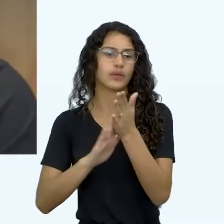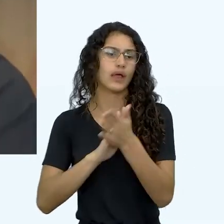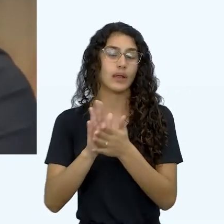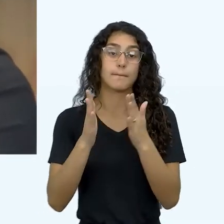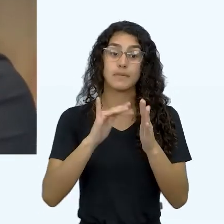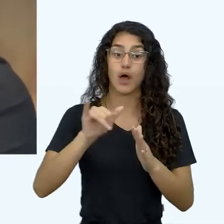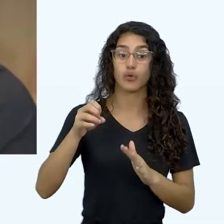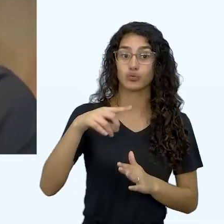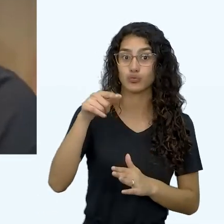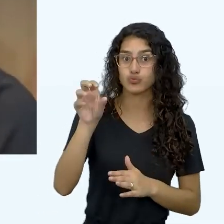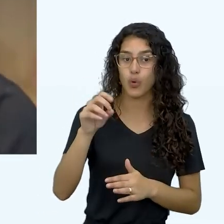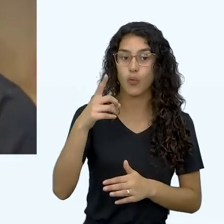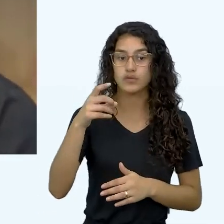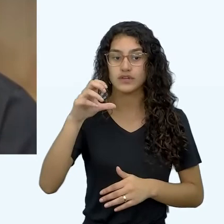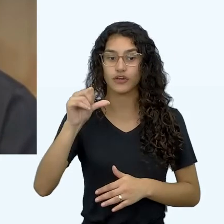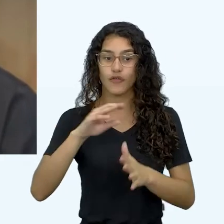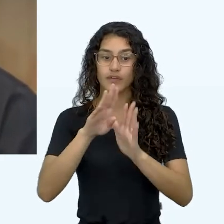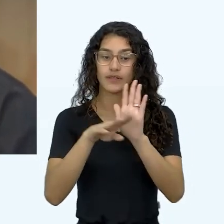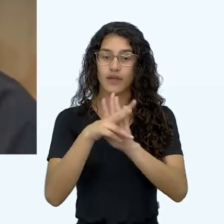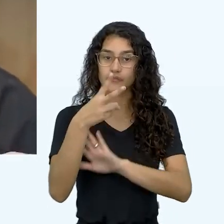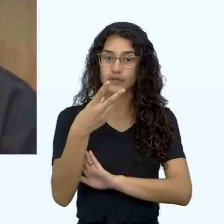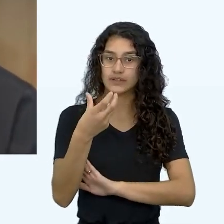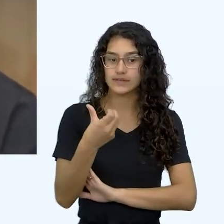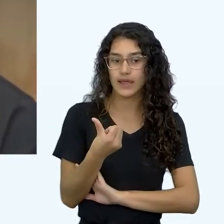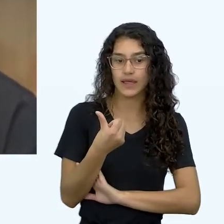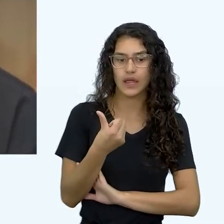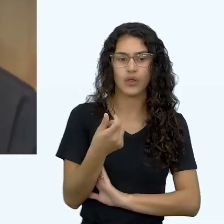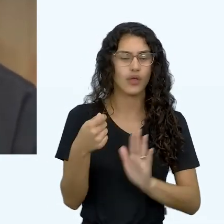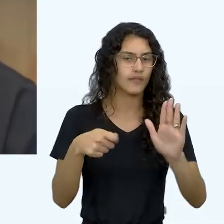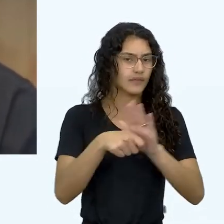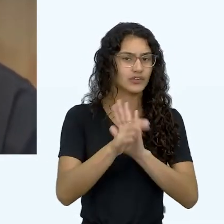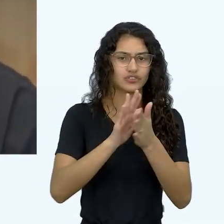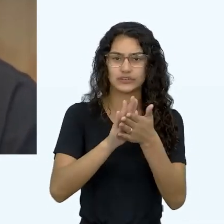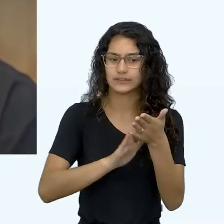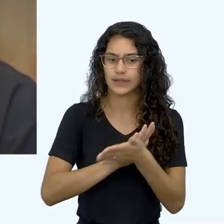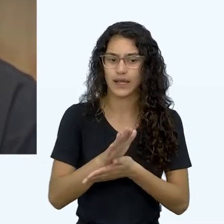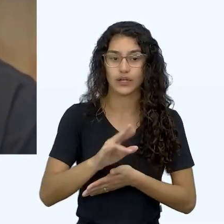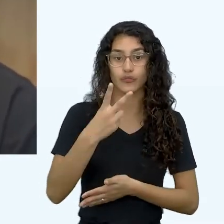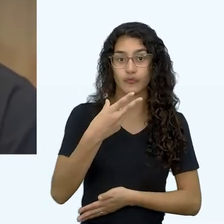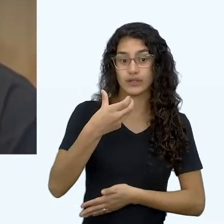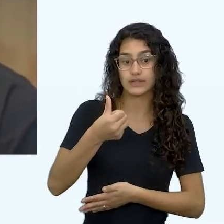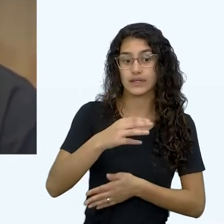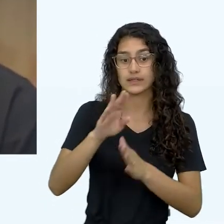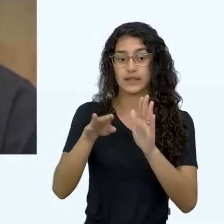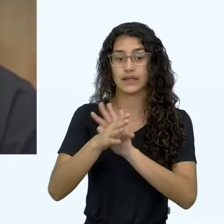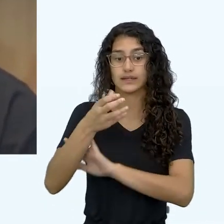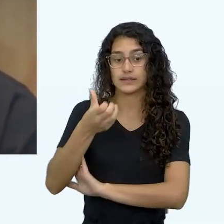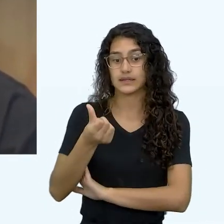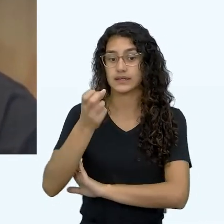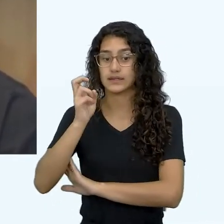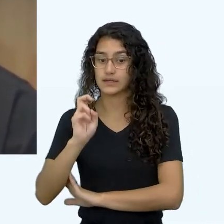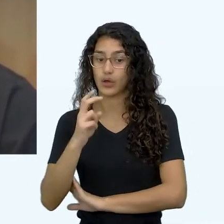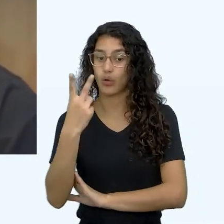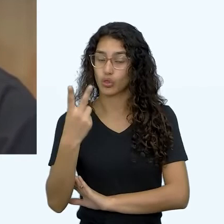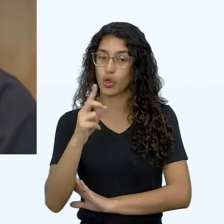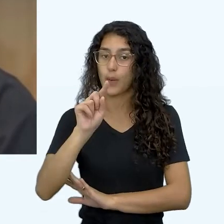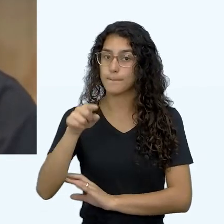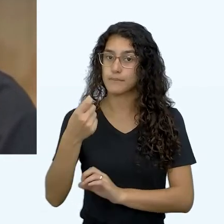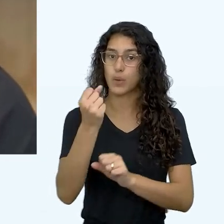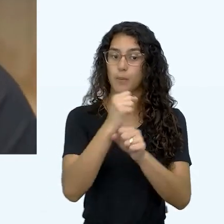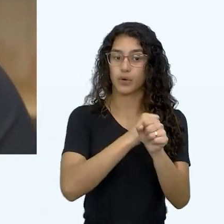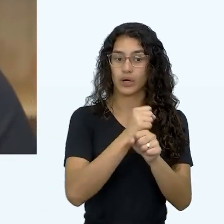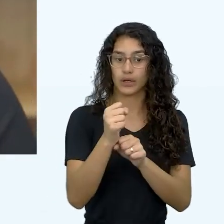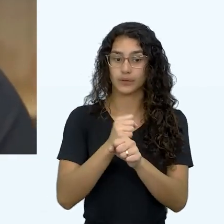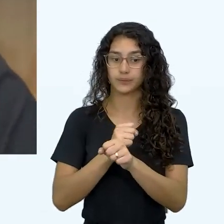João, dos 19 aos 26, ele não investe um centavo. E dos 26 aos 65, ele investe R$2.000 por